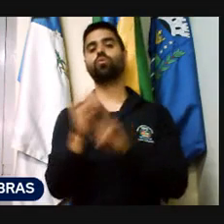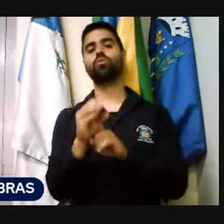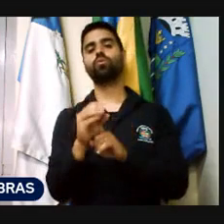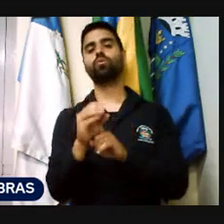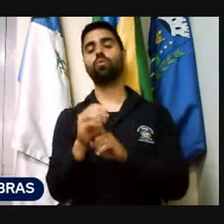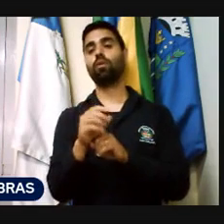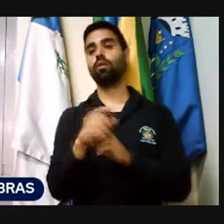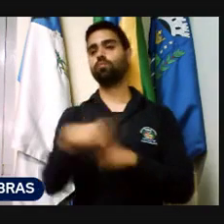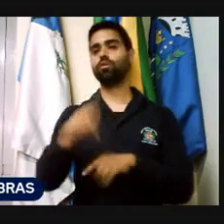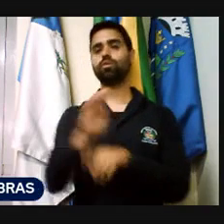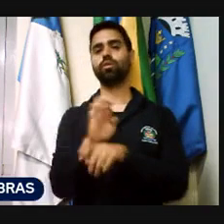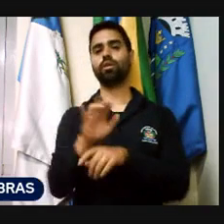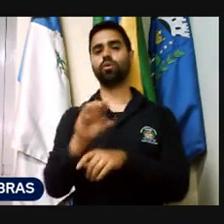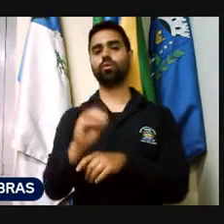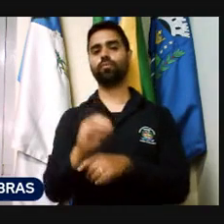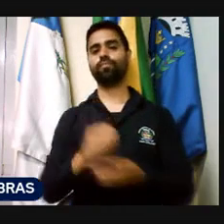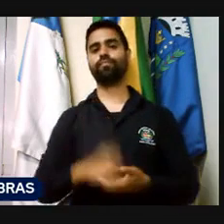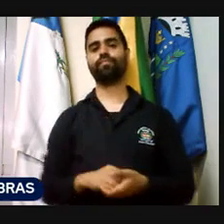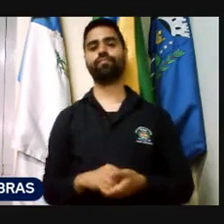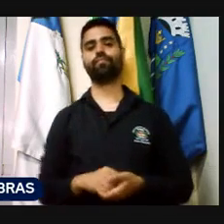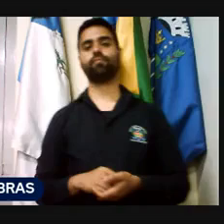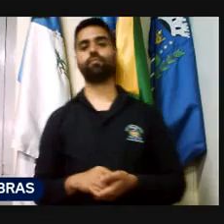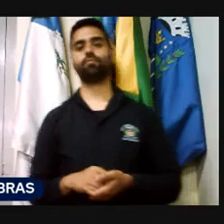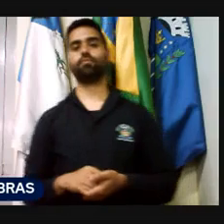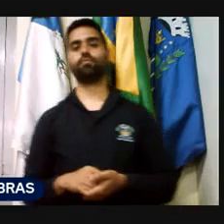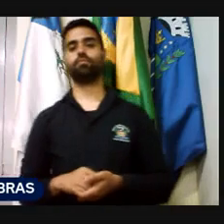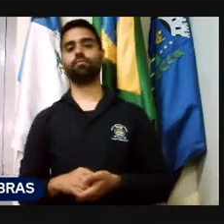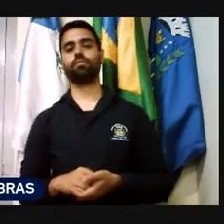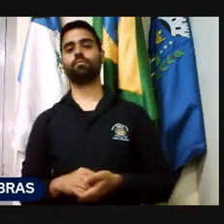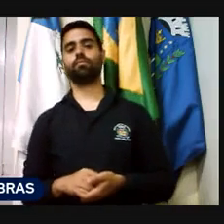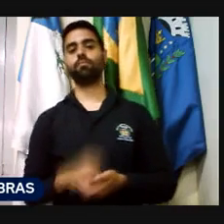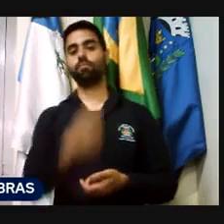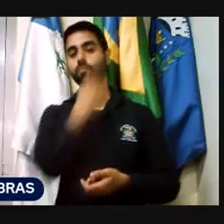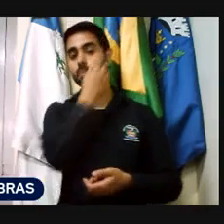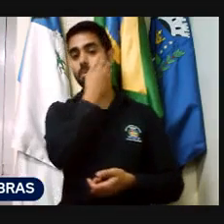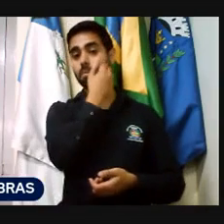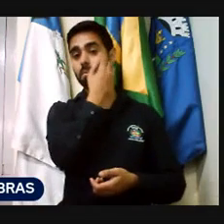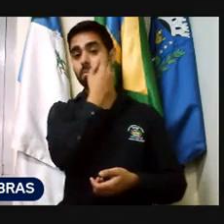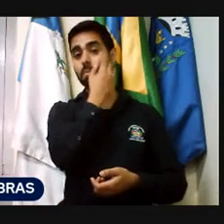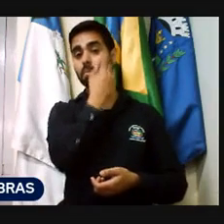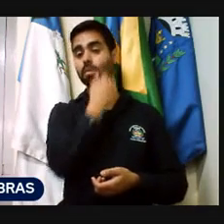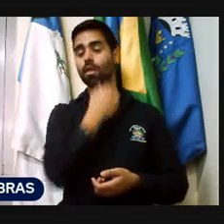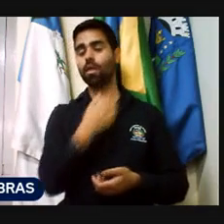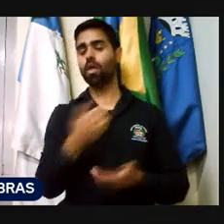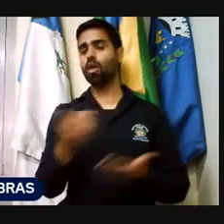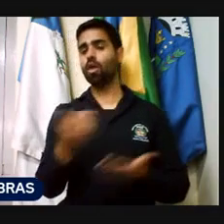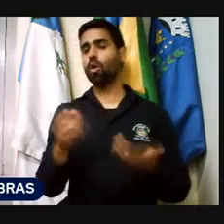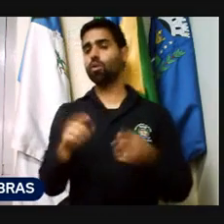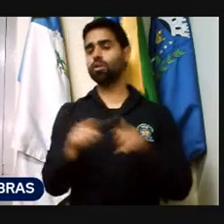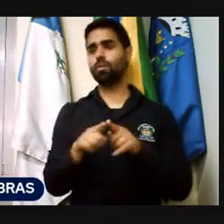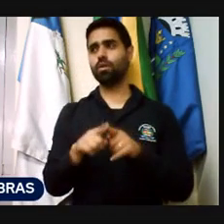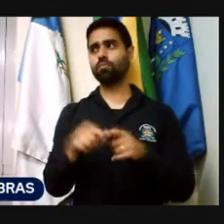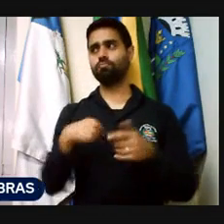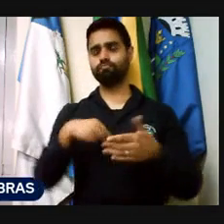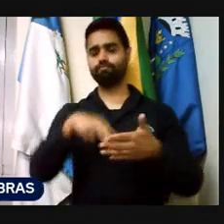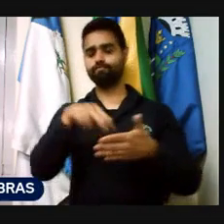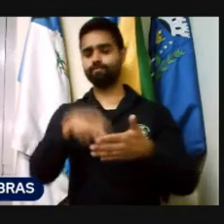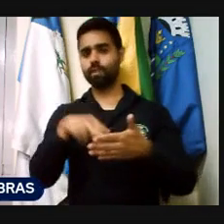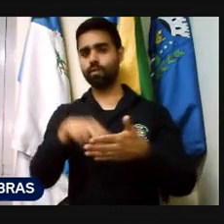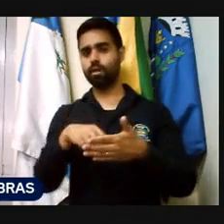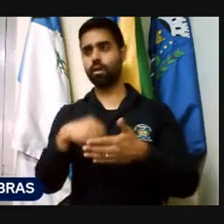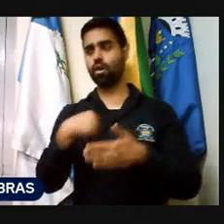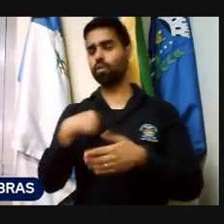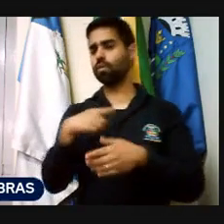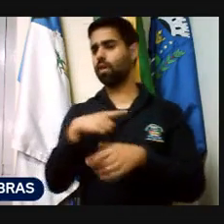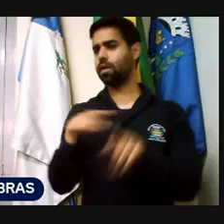aqui do nosso estado. Presidente, inclusive, a gente estava aqui agora debruçado, nessa noite de hoje, eu tenho